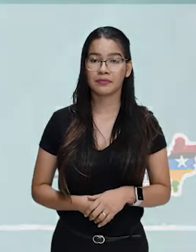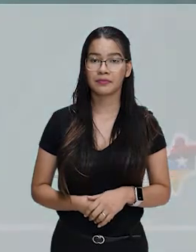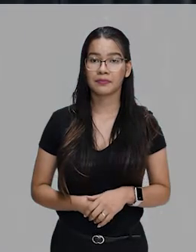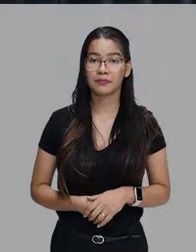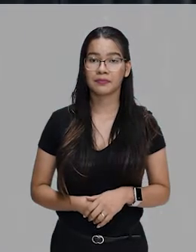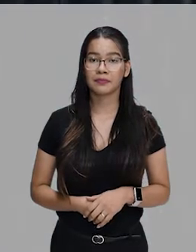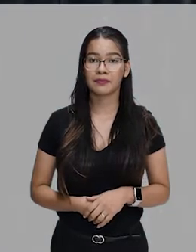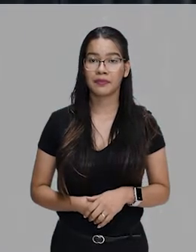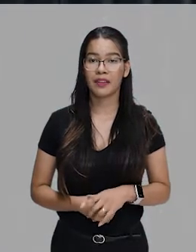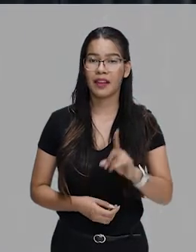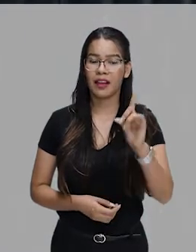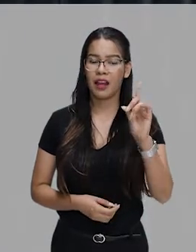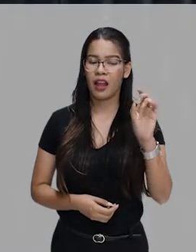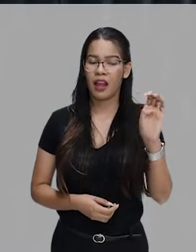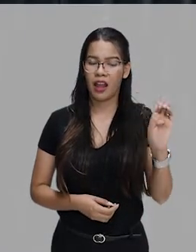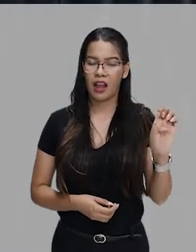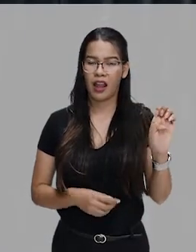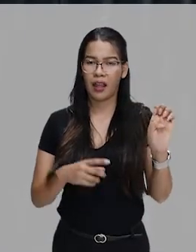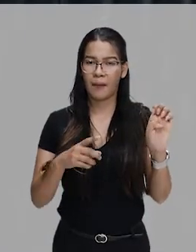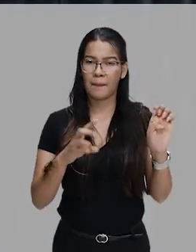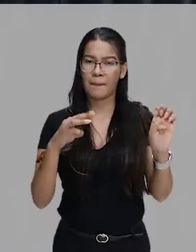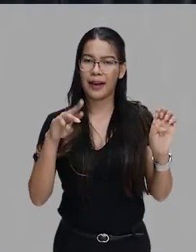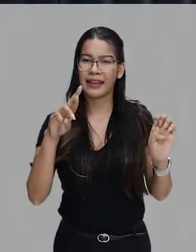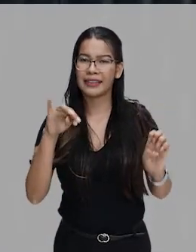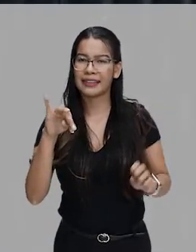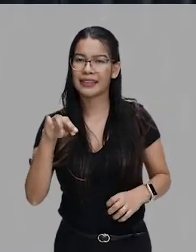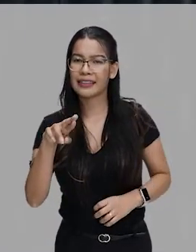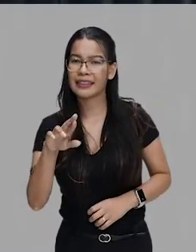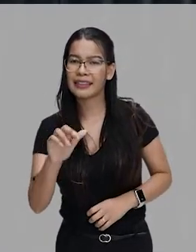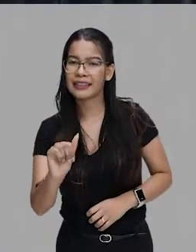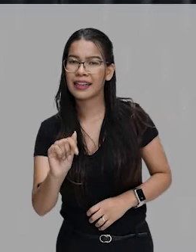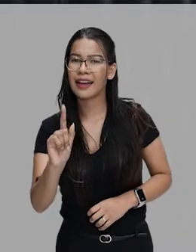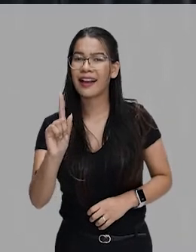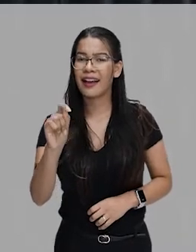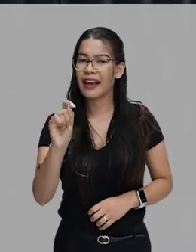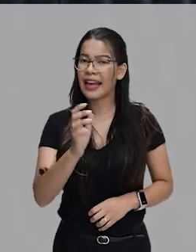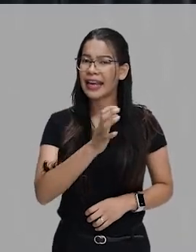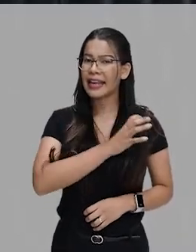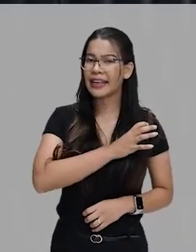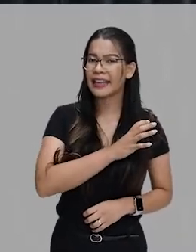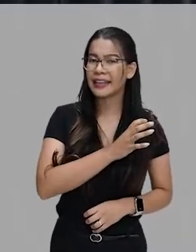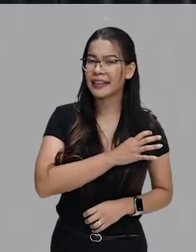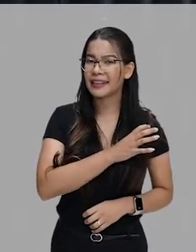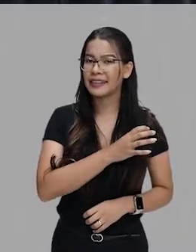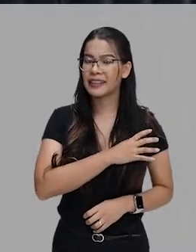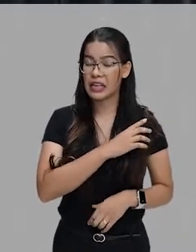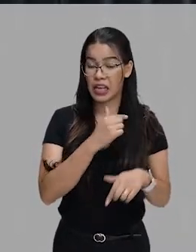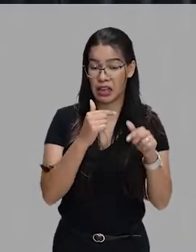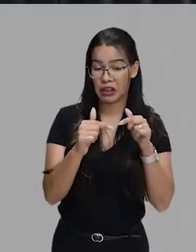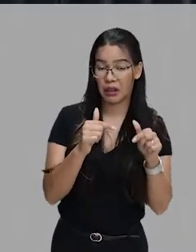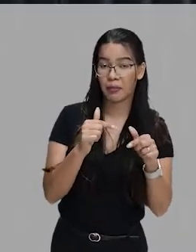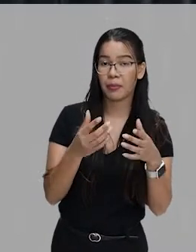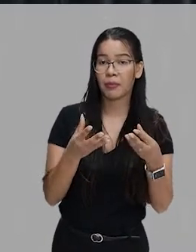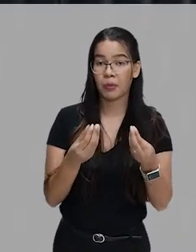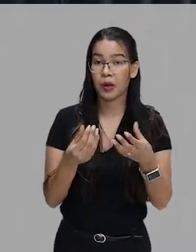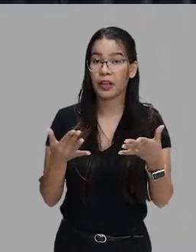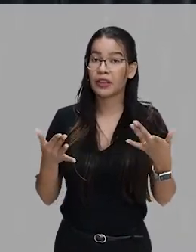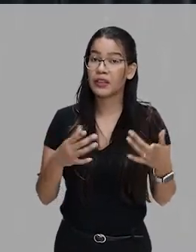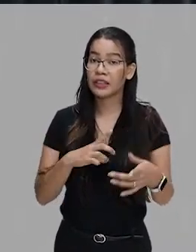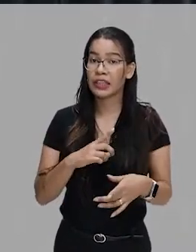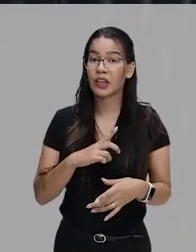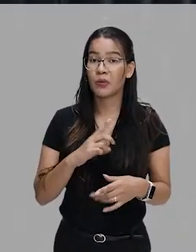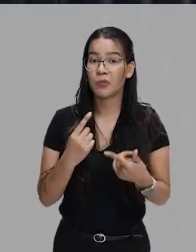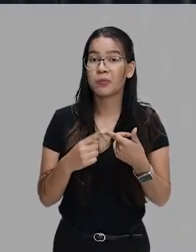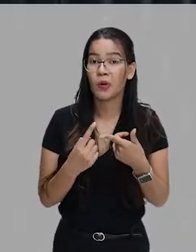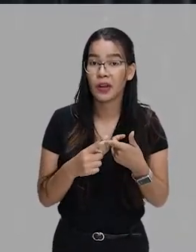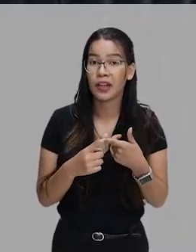ser rica. Preste atenção no contexto. Aqui nós não vamos marcar nada, tá? Nós vamos analisar, classificar as